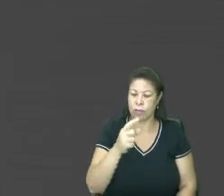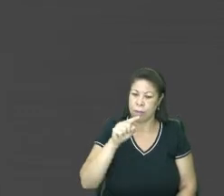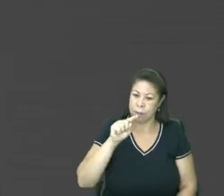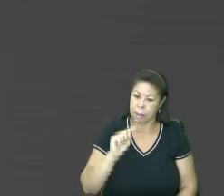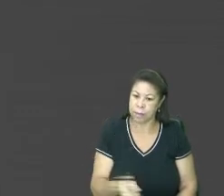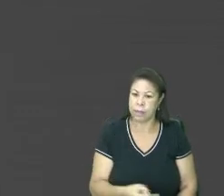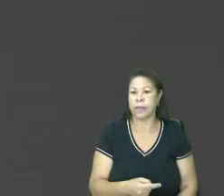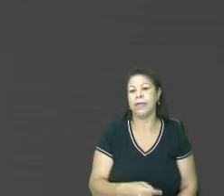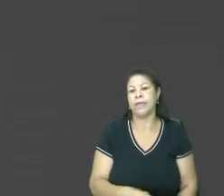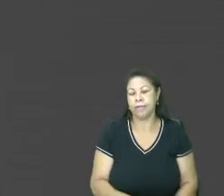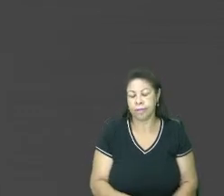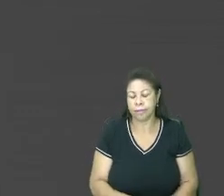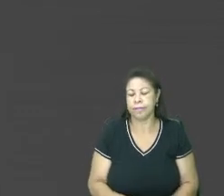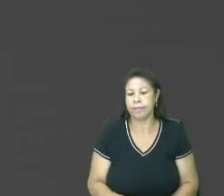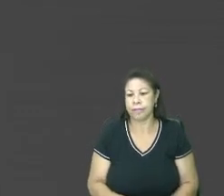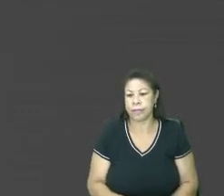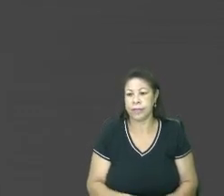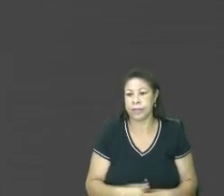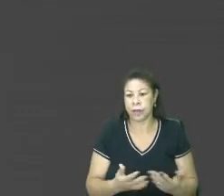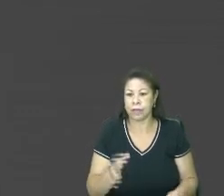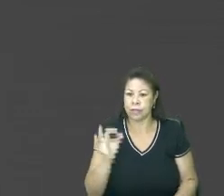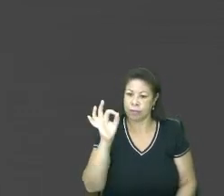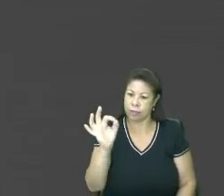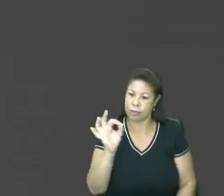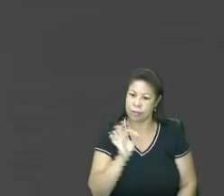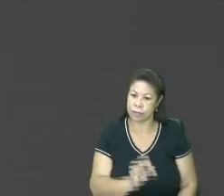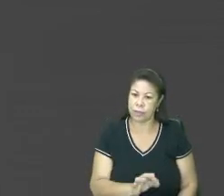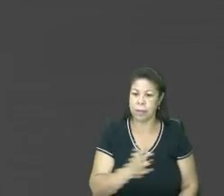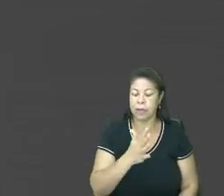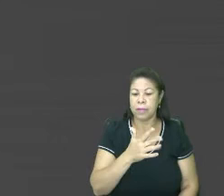178.381.197, um percentual de aplicação de